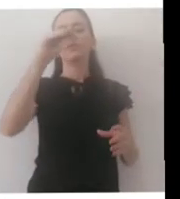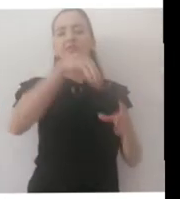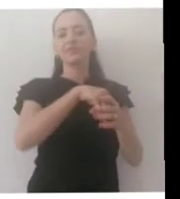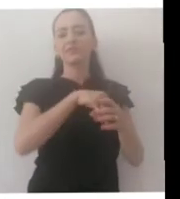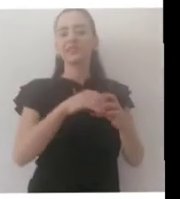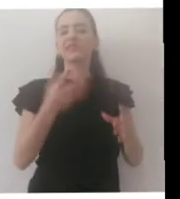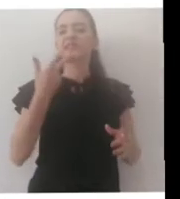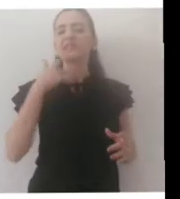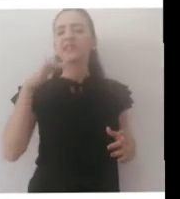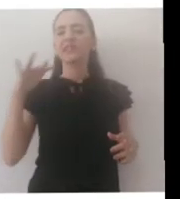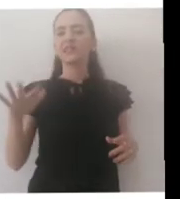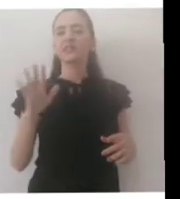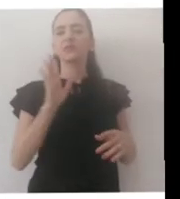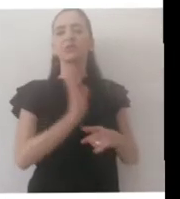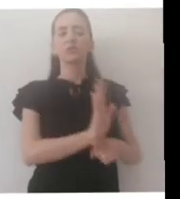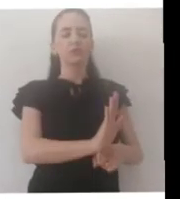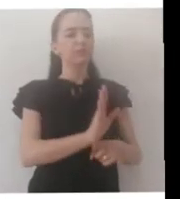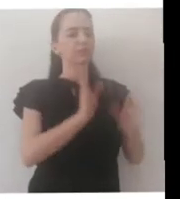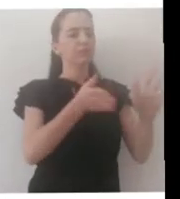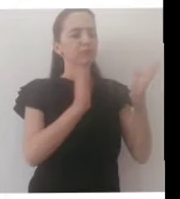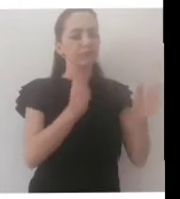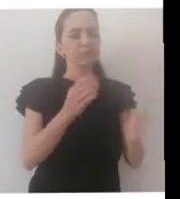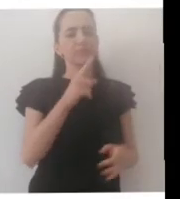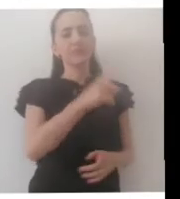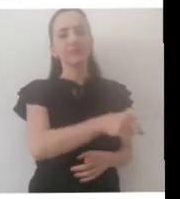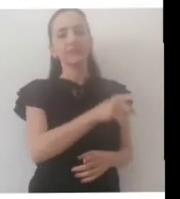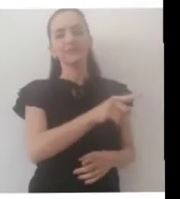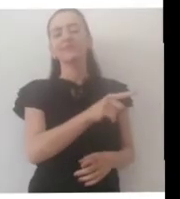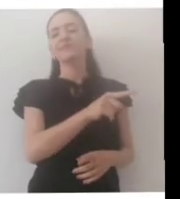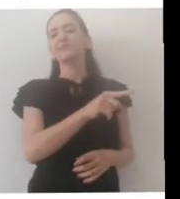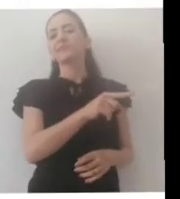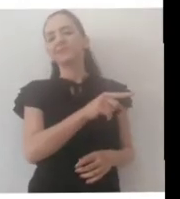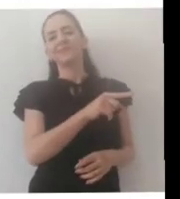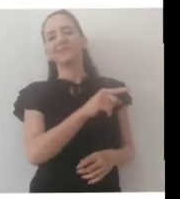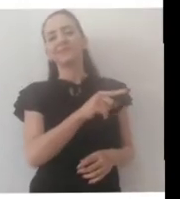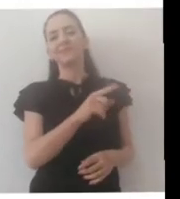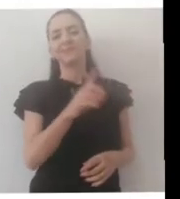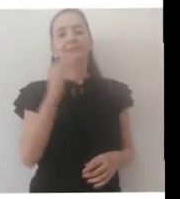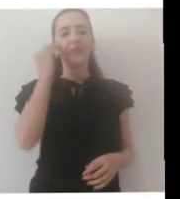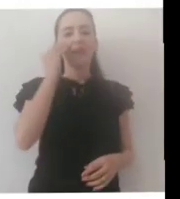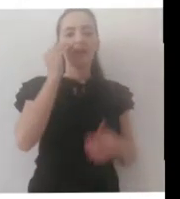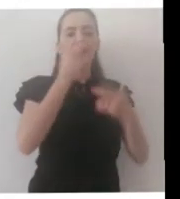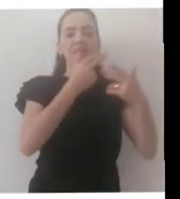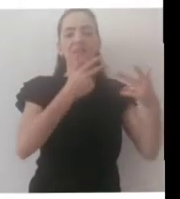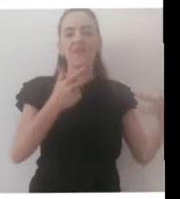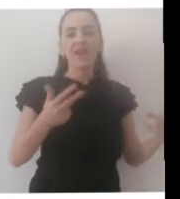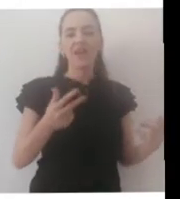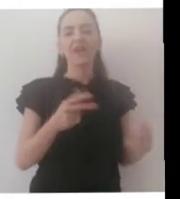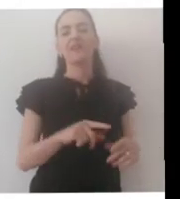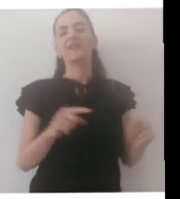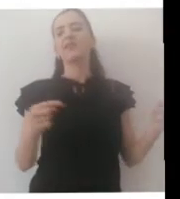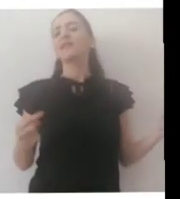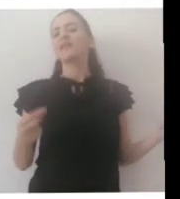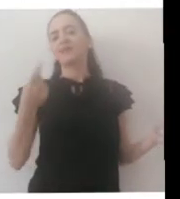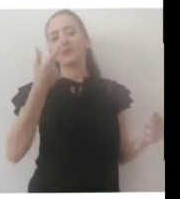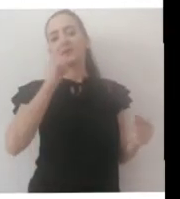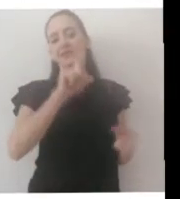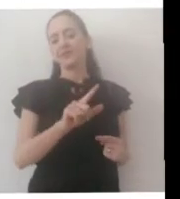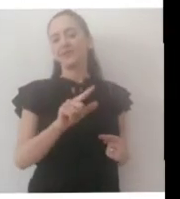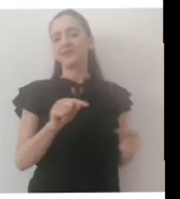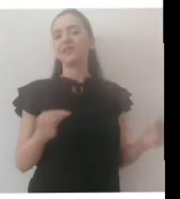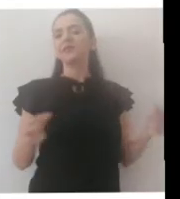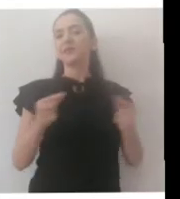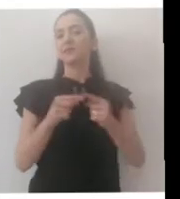que independente do estágio, toda habilidade lógica da criança é influenciada por um processo